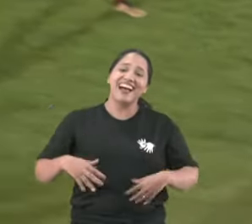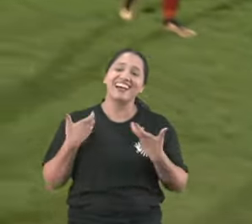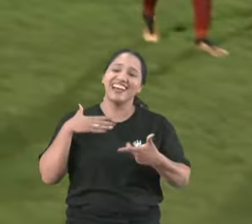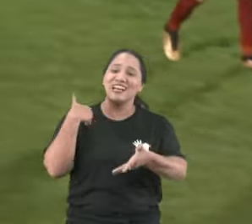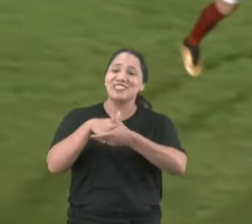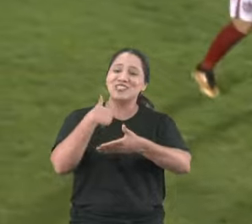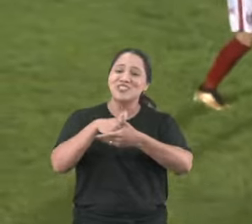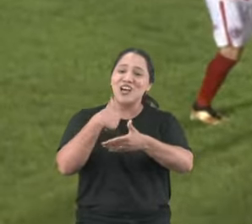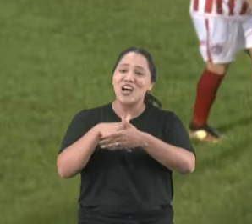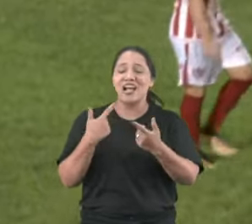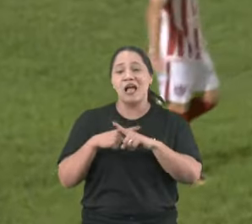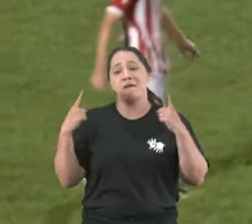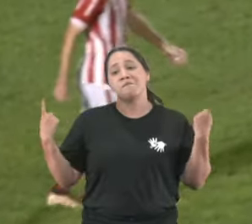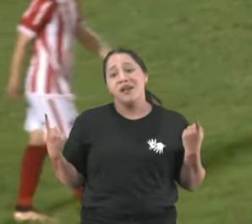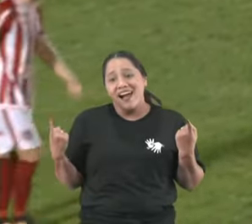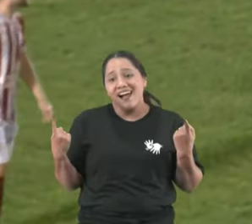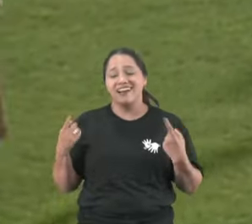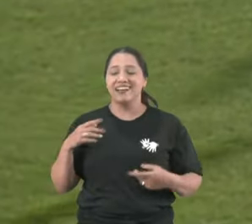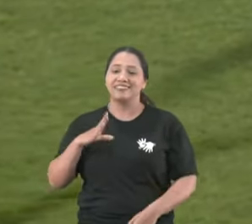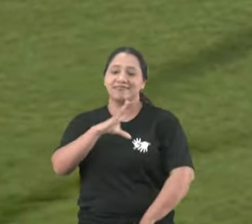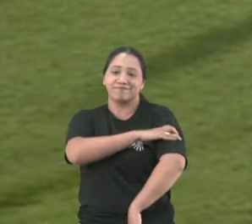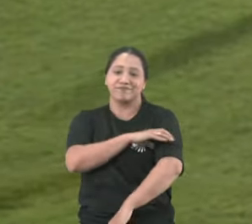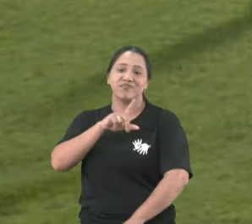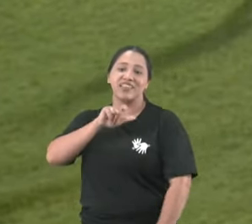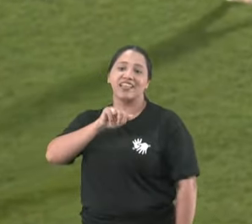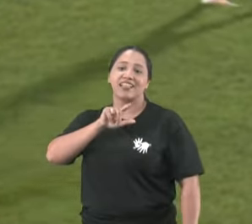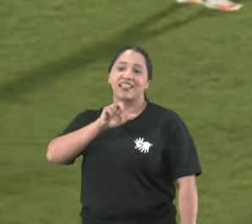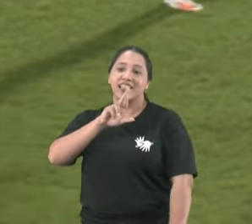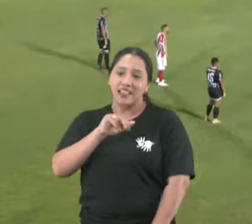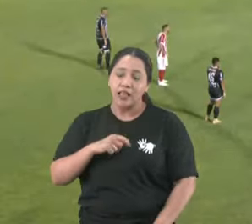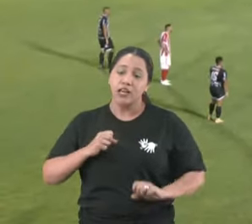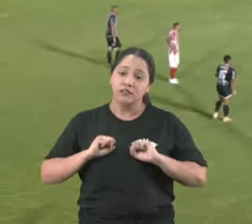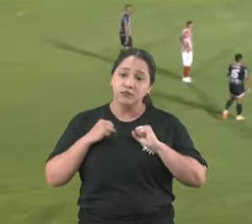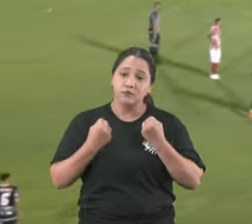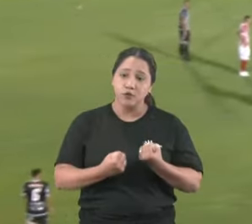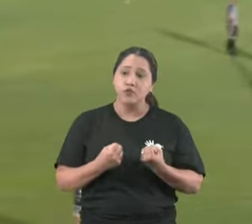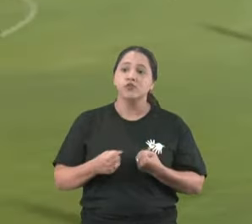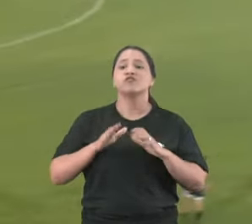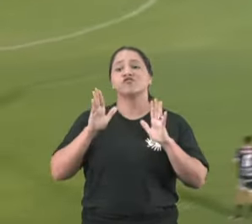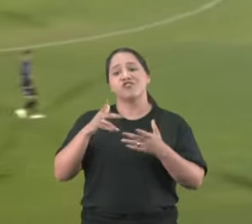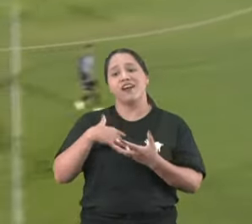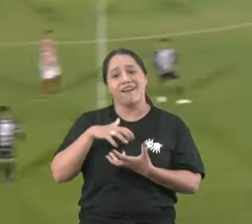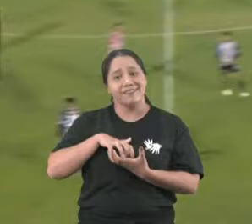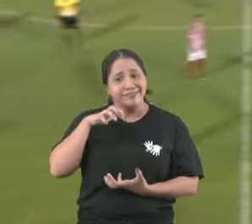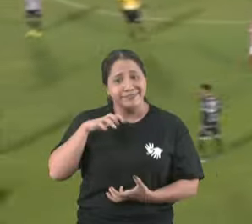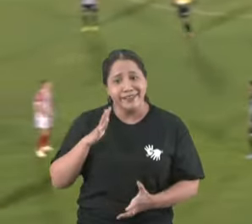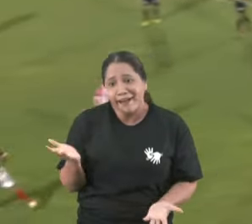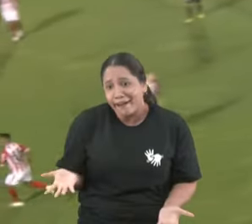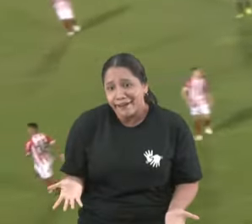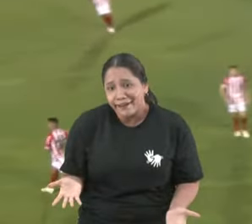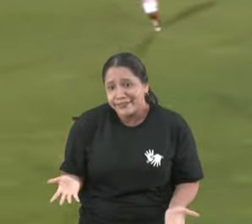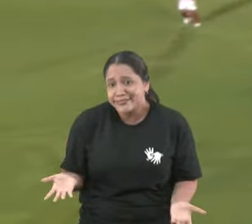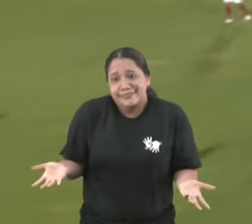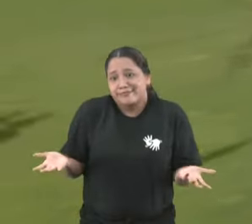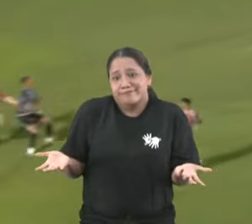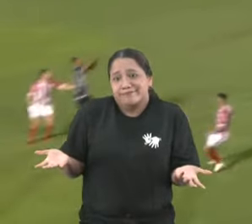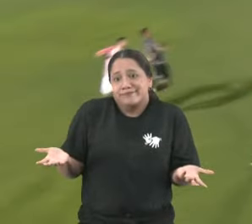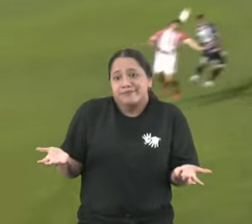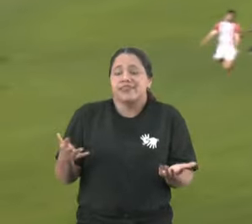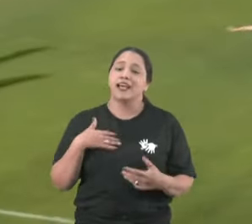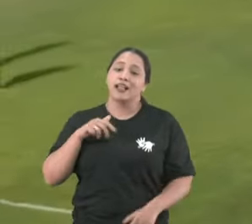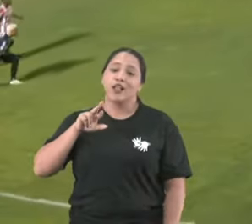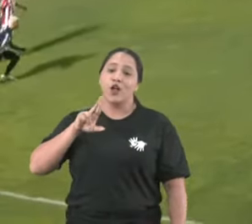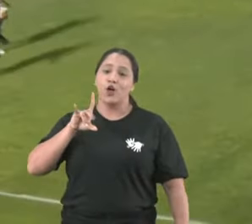jogar, mas o Didira, apesar de muito esforço, tem já uma idade, aquela coisa toda, e talvez o